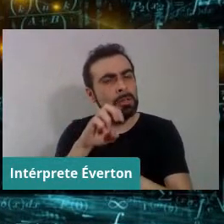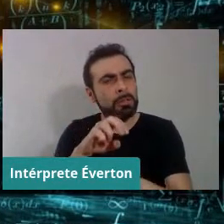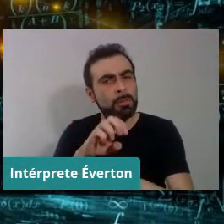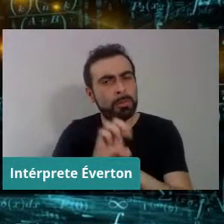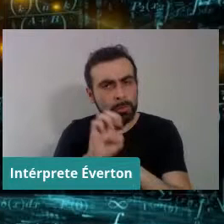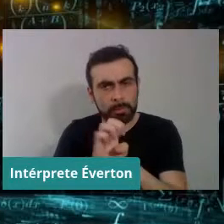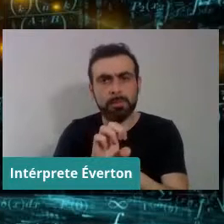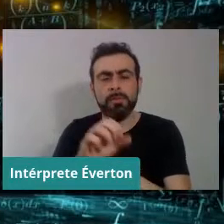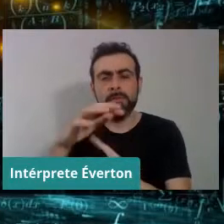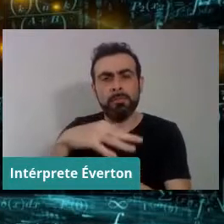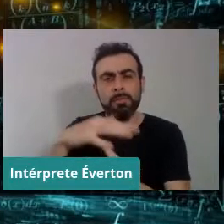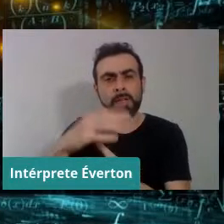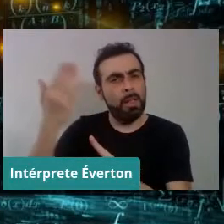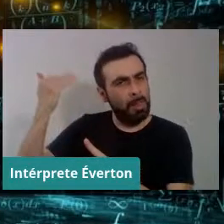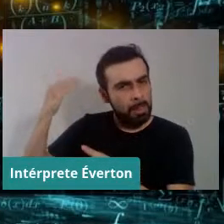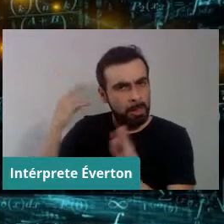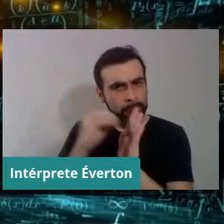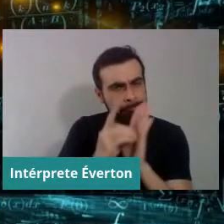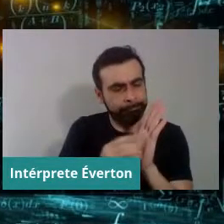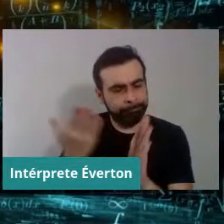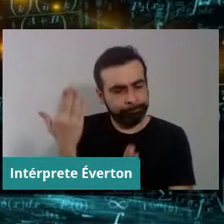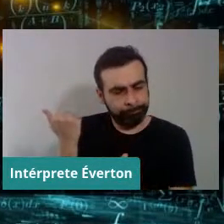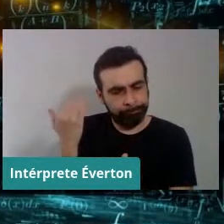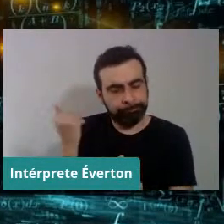época, se reuniram